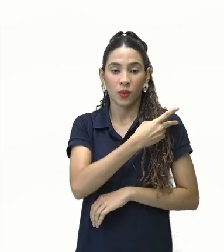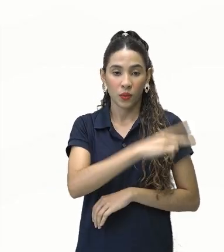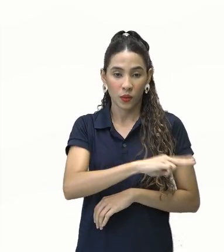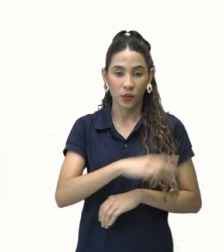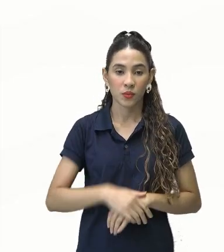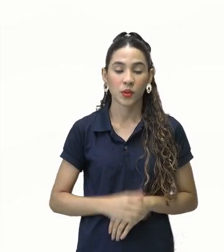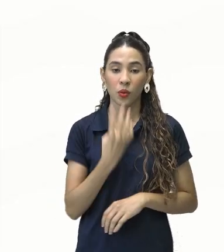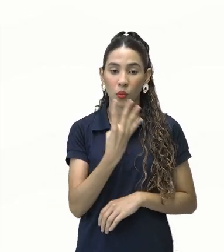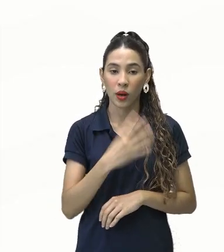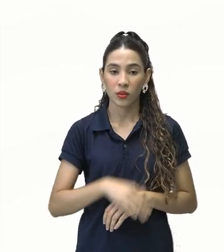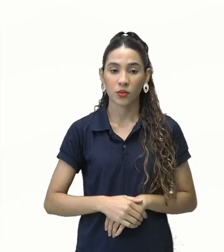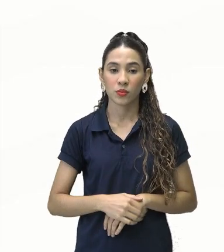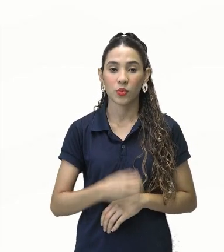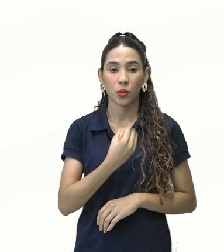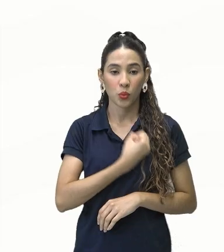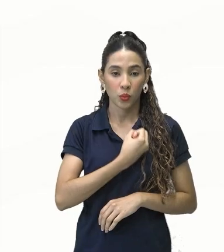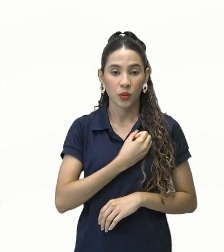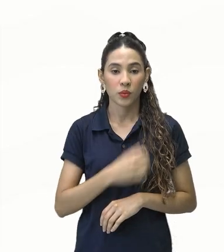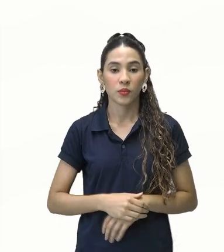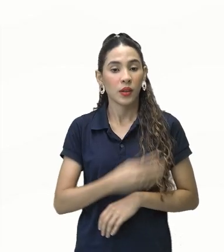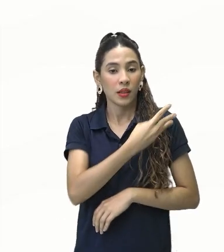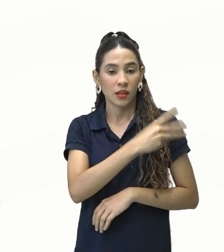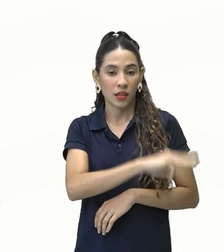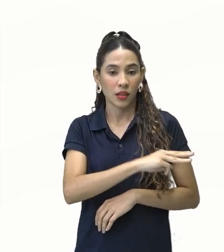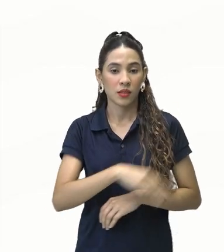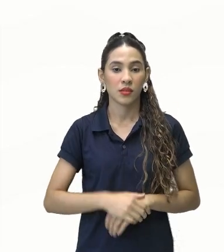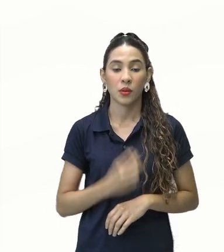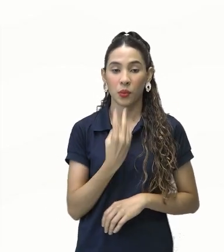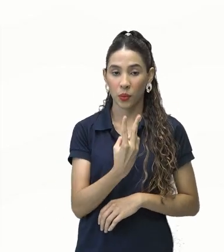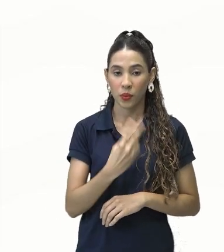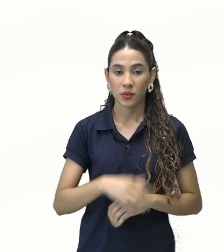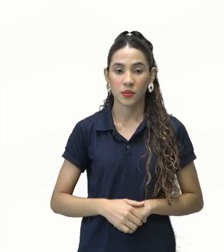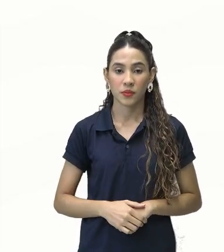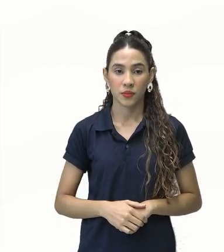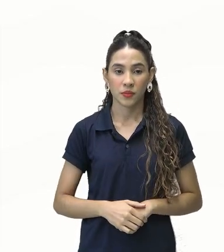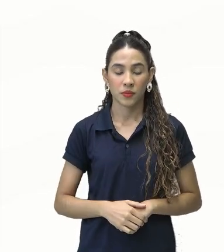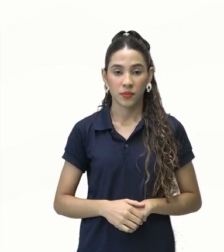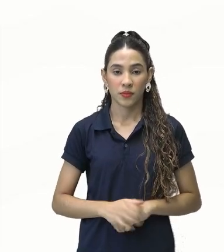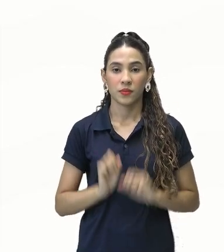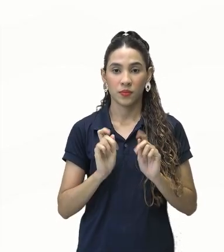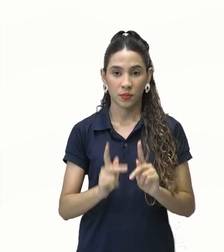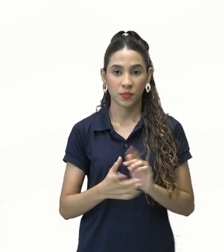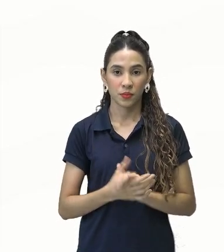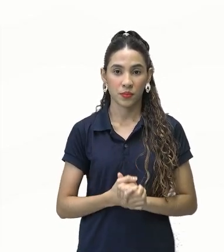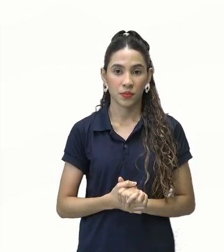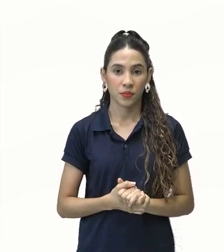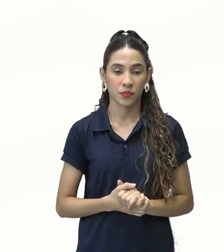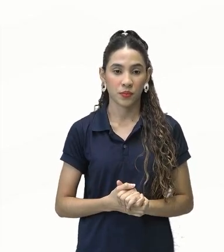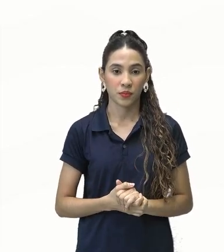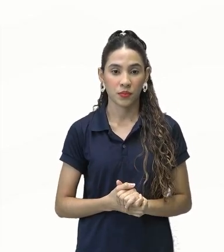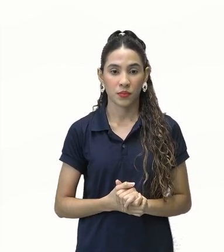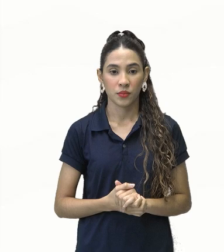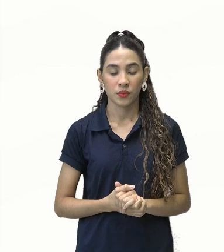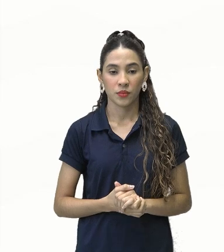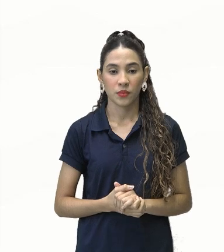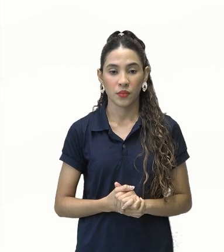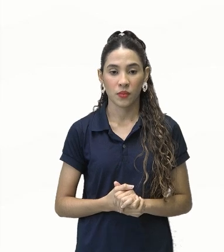4, alguma coisa. E série 3, 2. Tá?